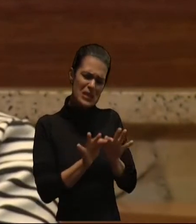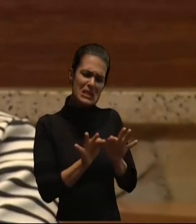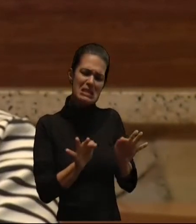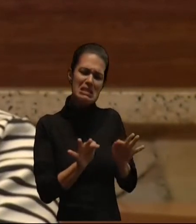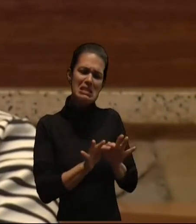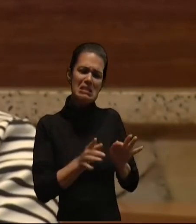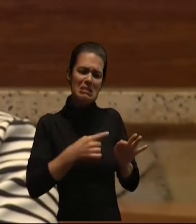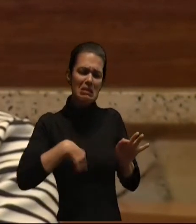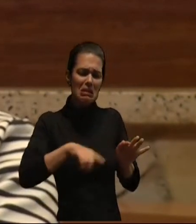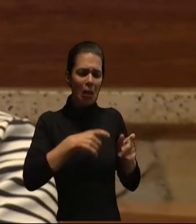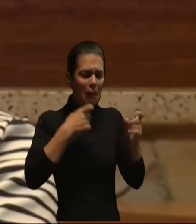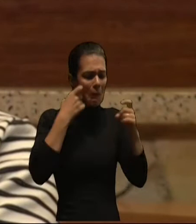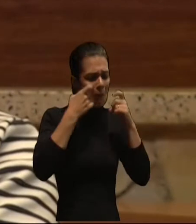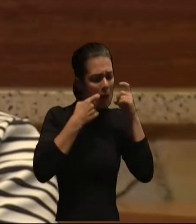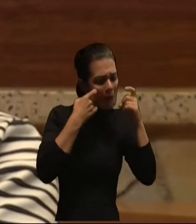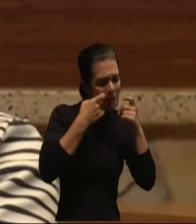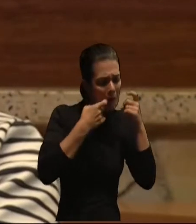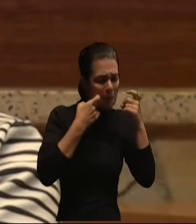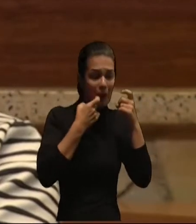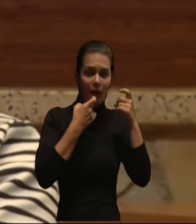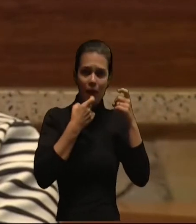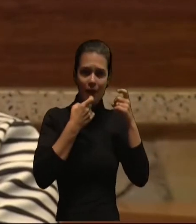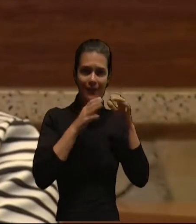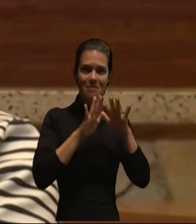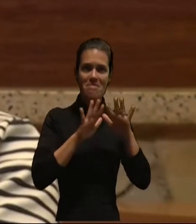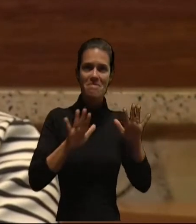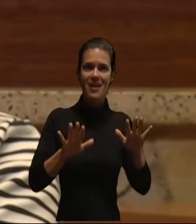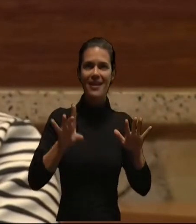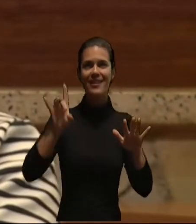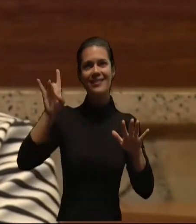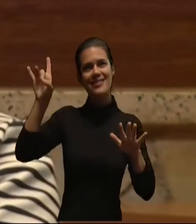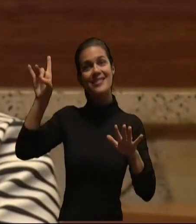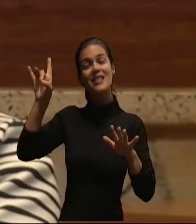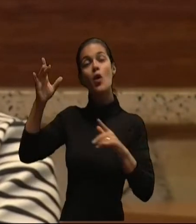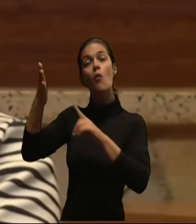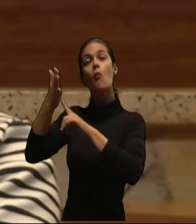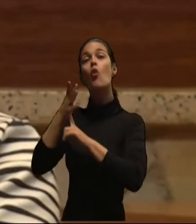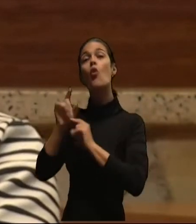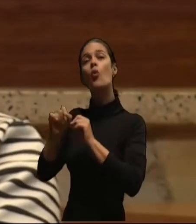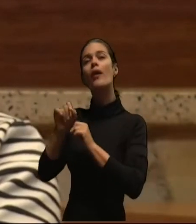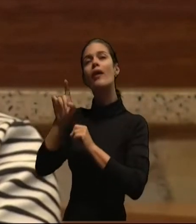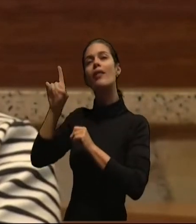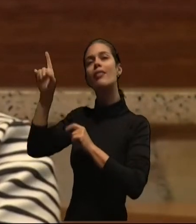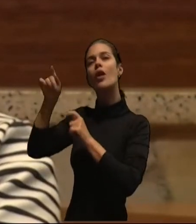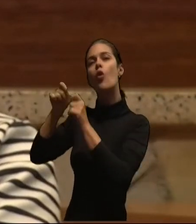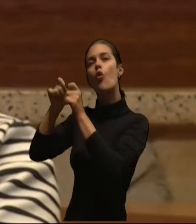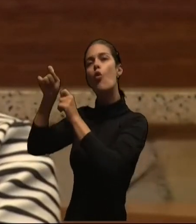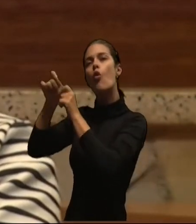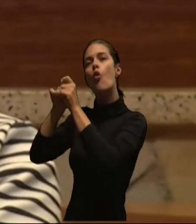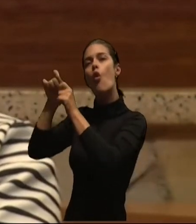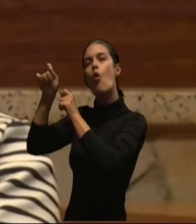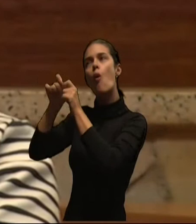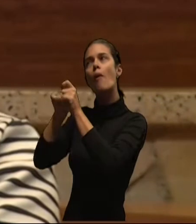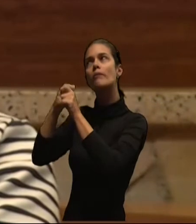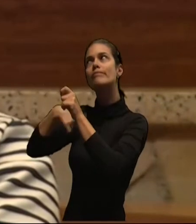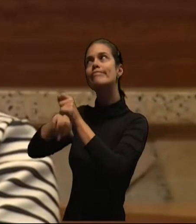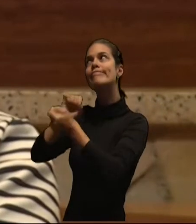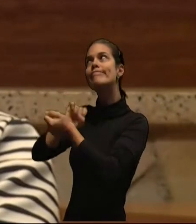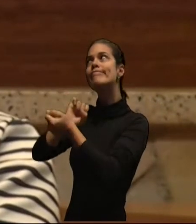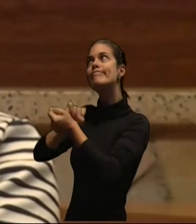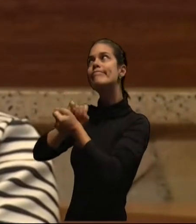importância, mas que Deus está mostrando que, como Ele está no comando, ao ouvirmos o que Ele quer para